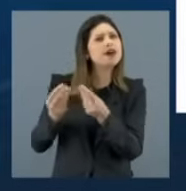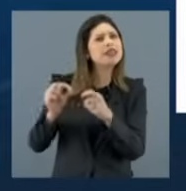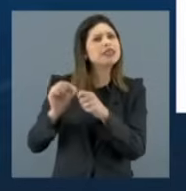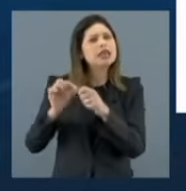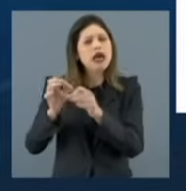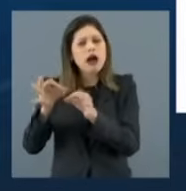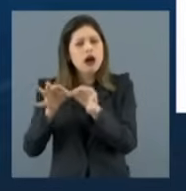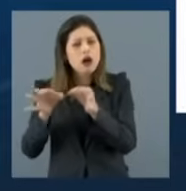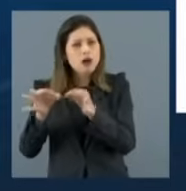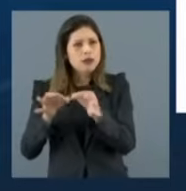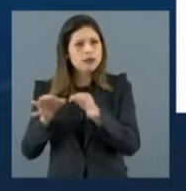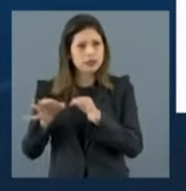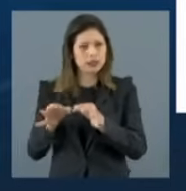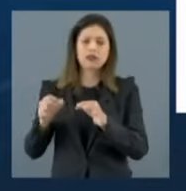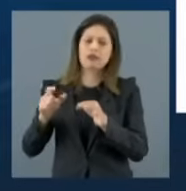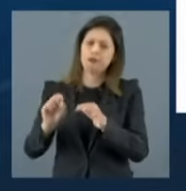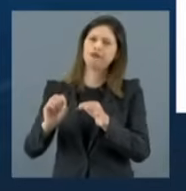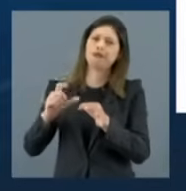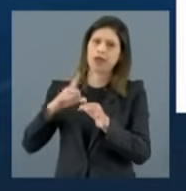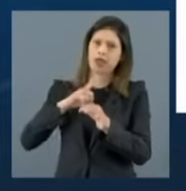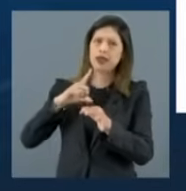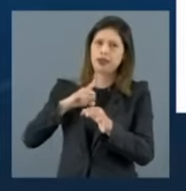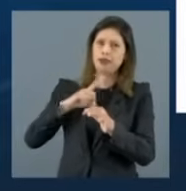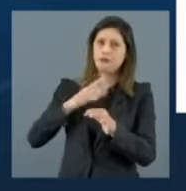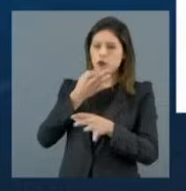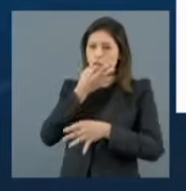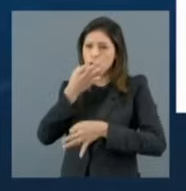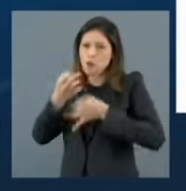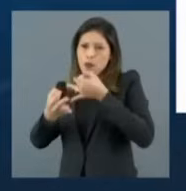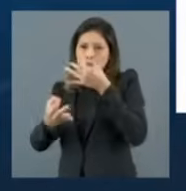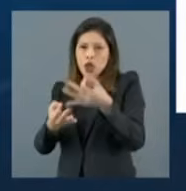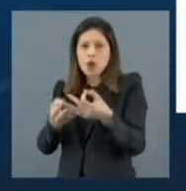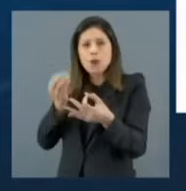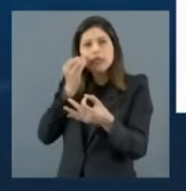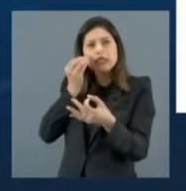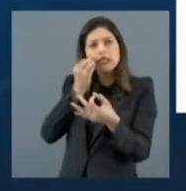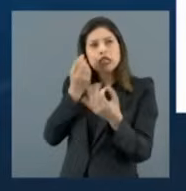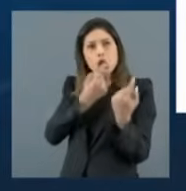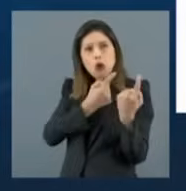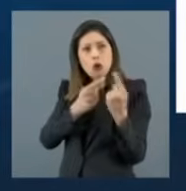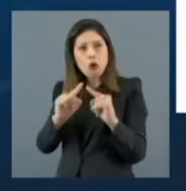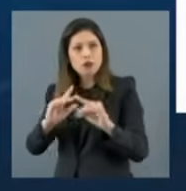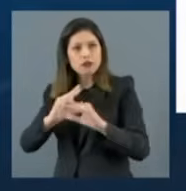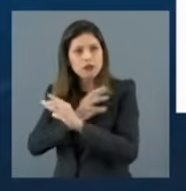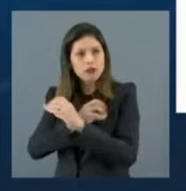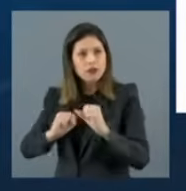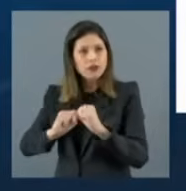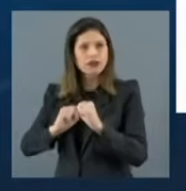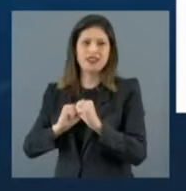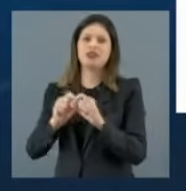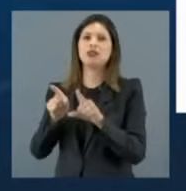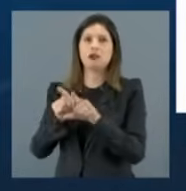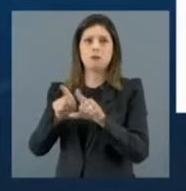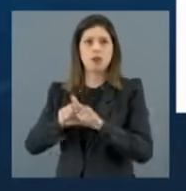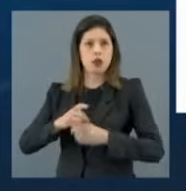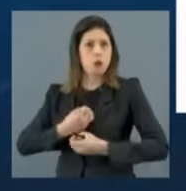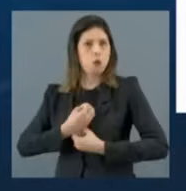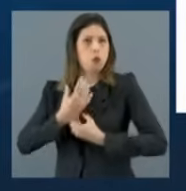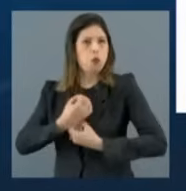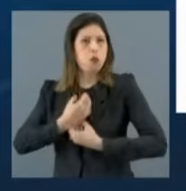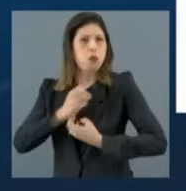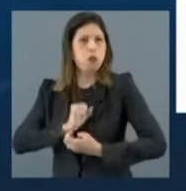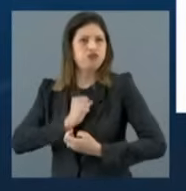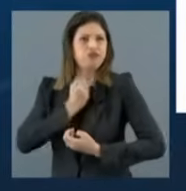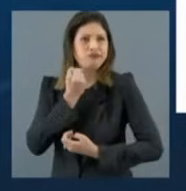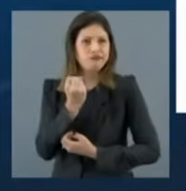isso, claro, com uma justificativa de combater fake news e discurso de ódio, que não são